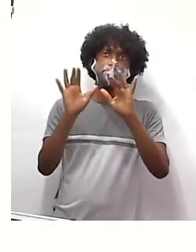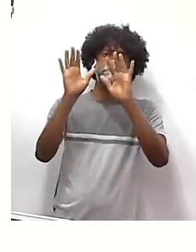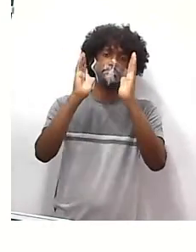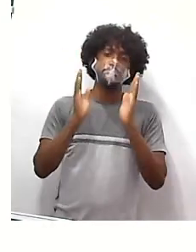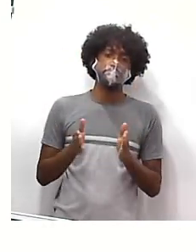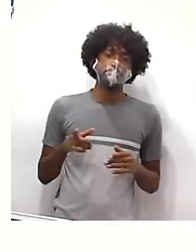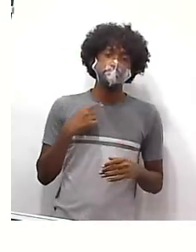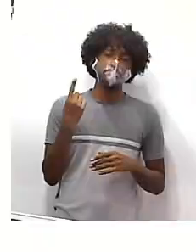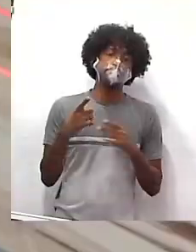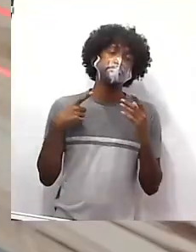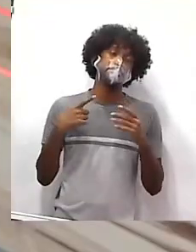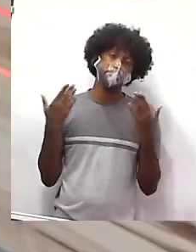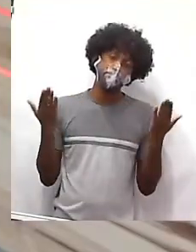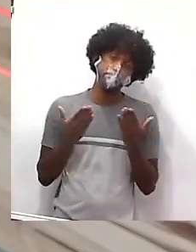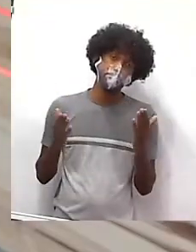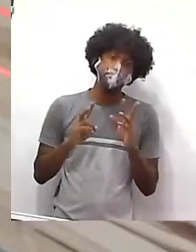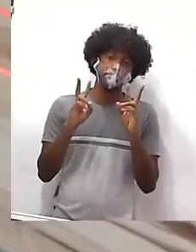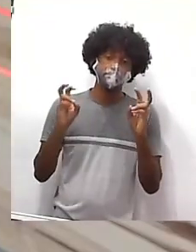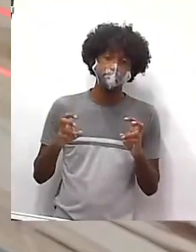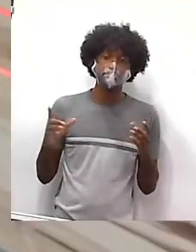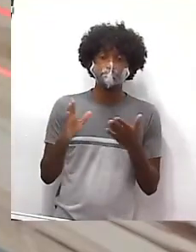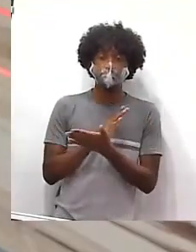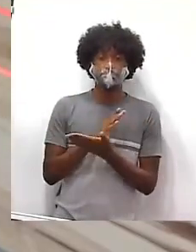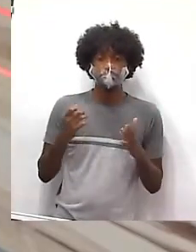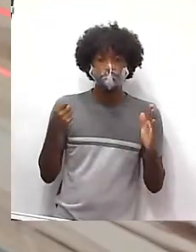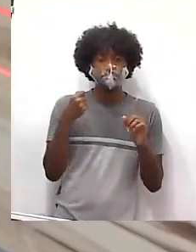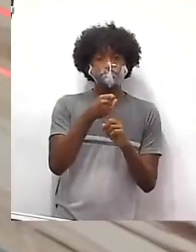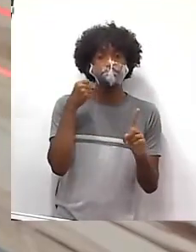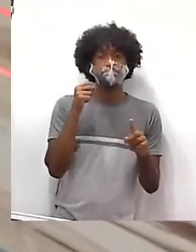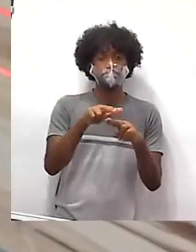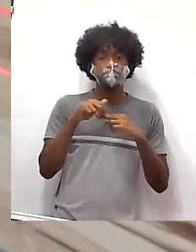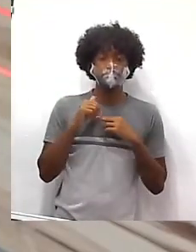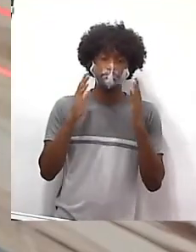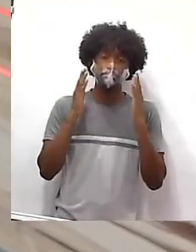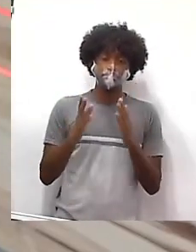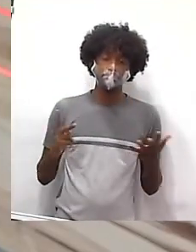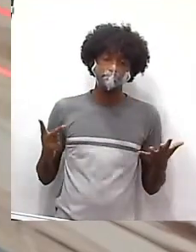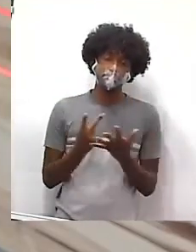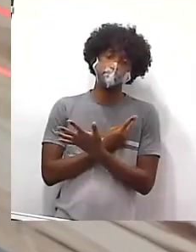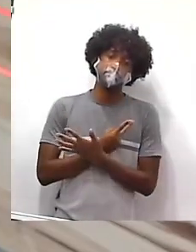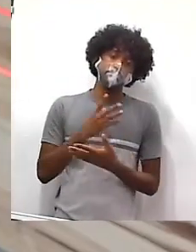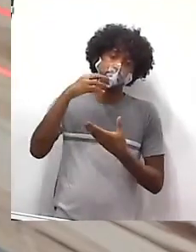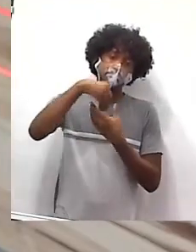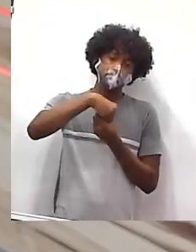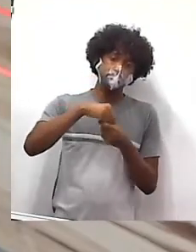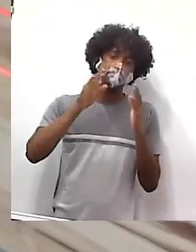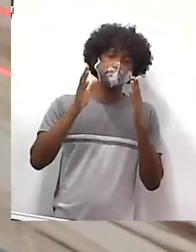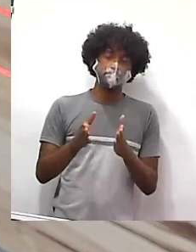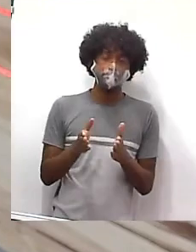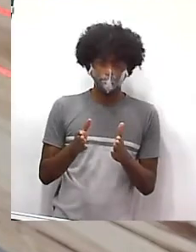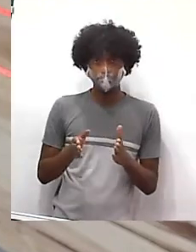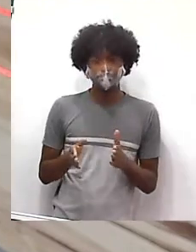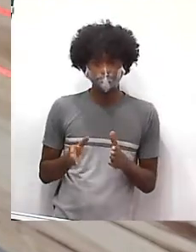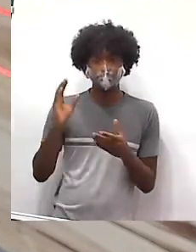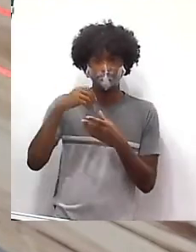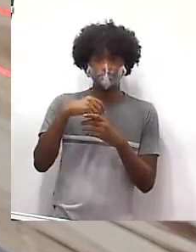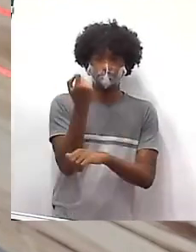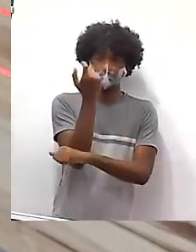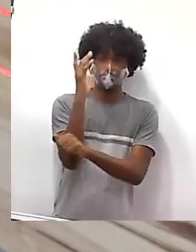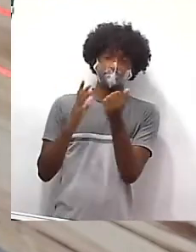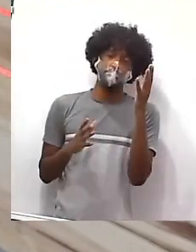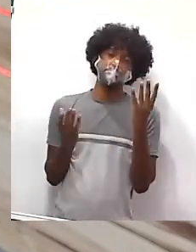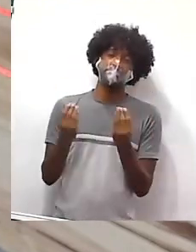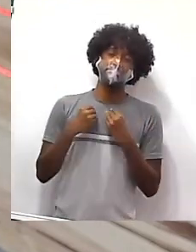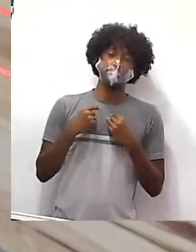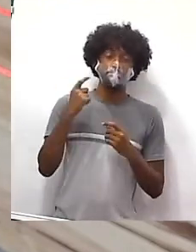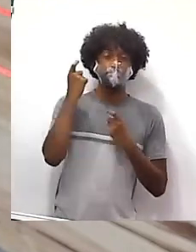Então a gente acaba entrando em alguns impactos ambientais que ocasionam na Amazônia, que está